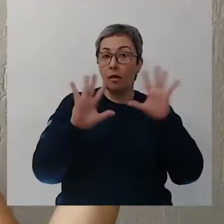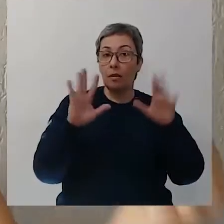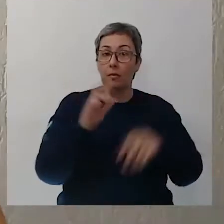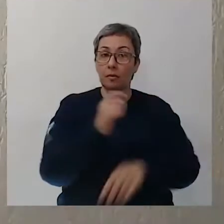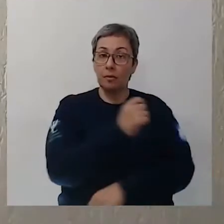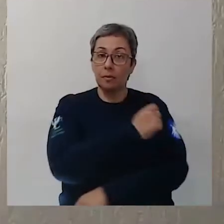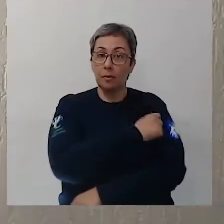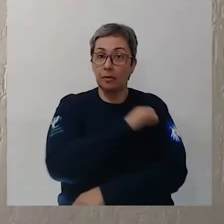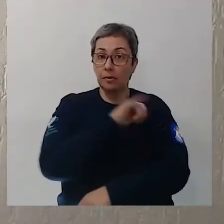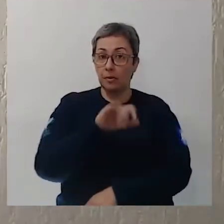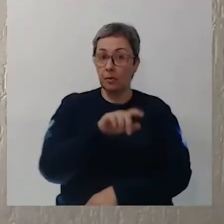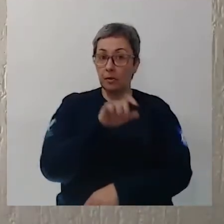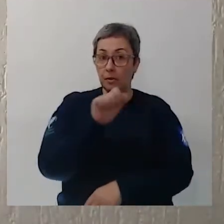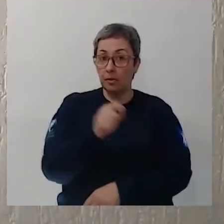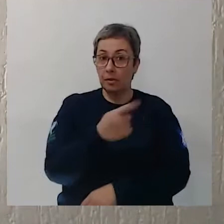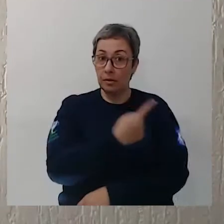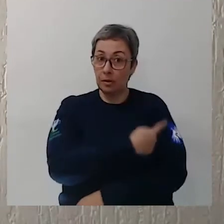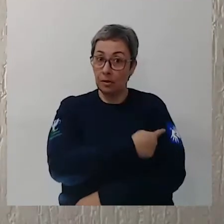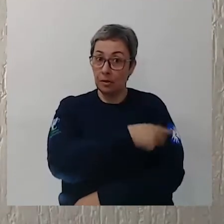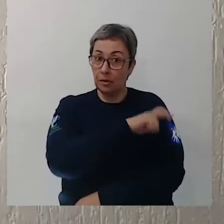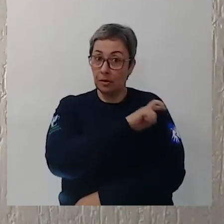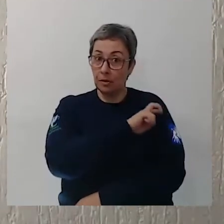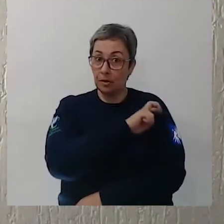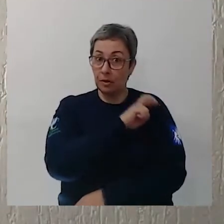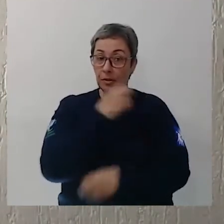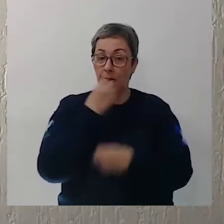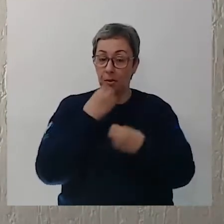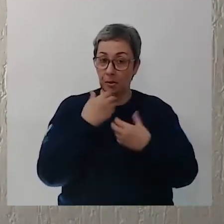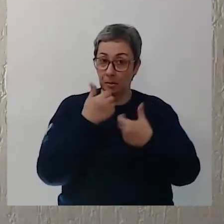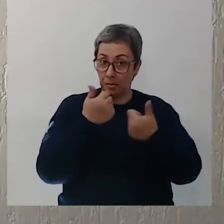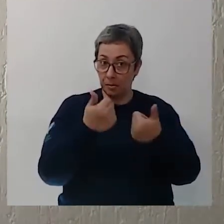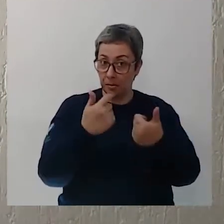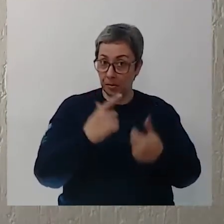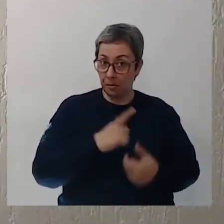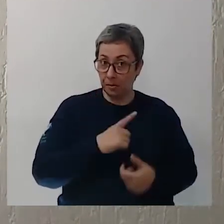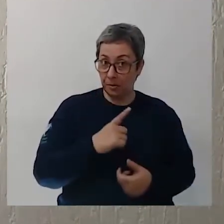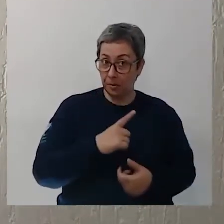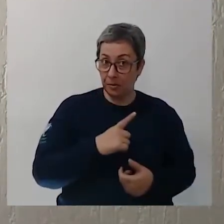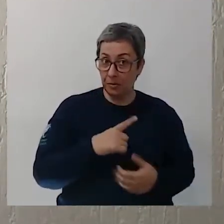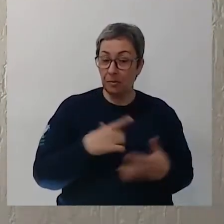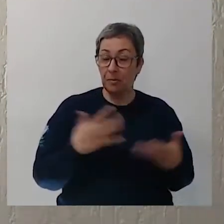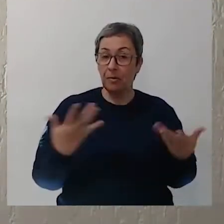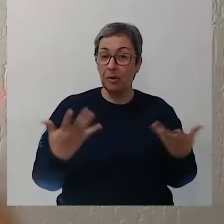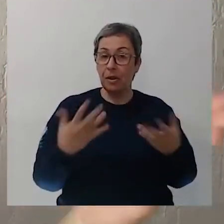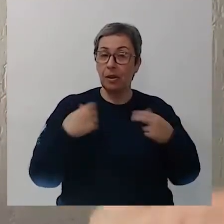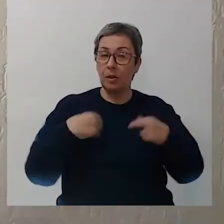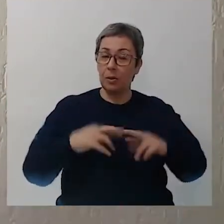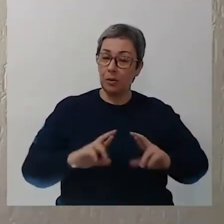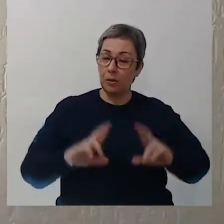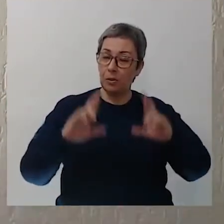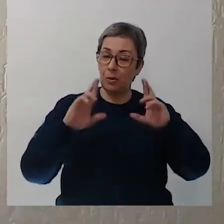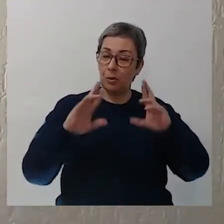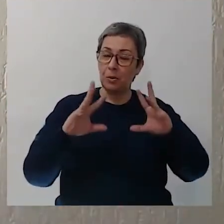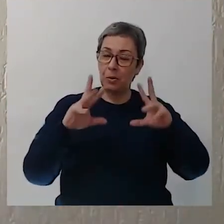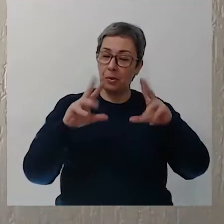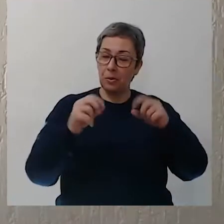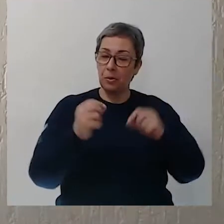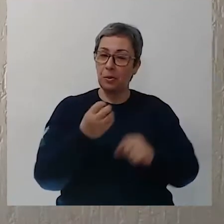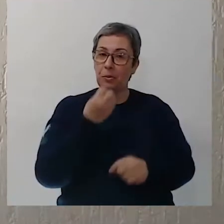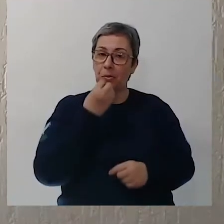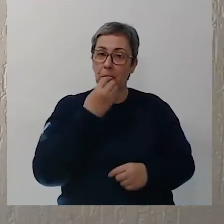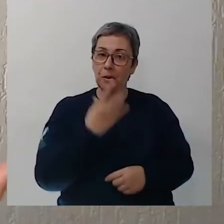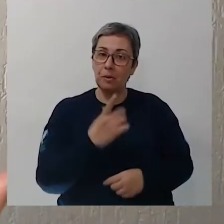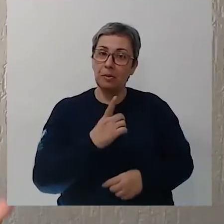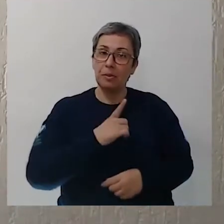Olá, educandas e educandos da EJA do ciclo 1. Como é que vocês estão? Eu espero aí que vocês estejam bem, com saúde,